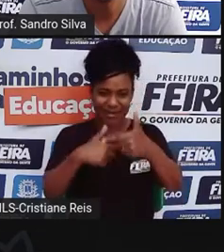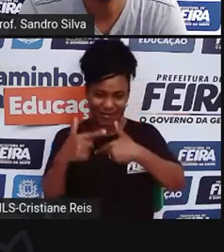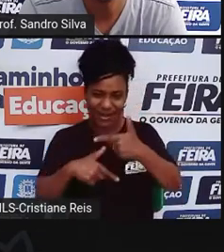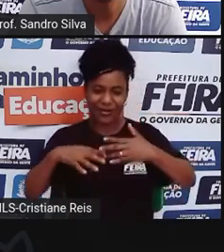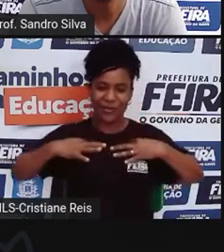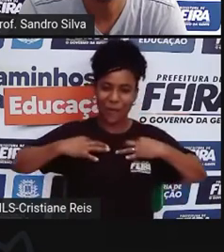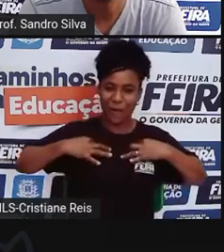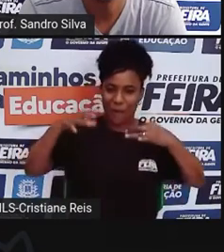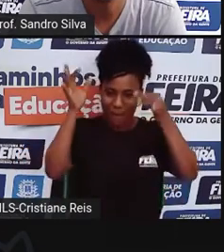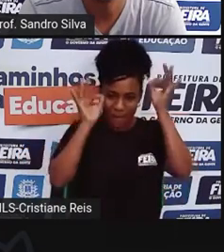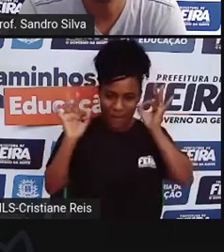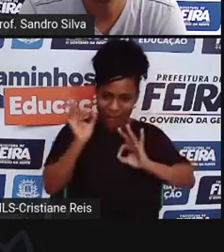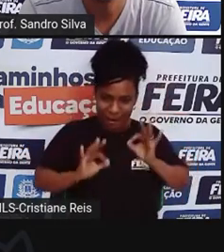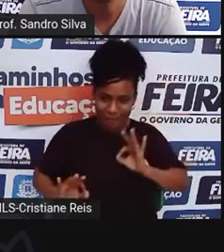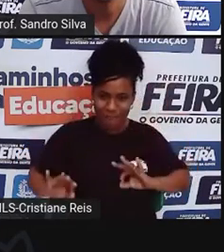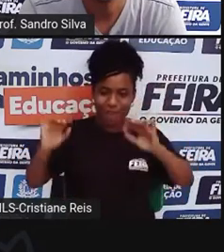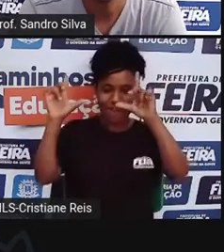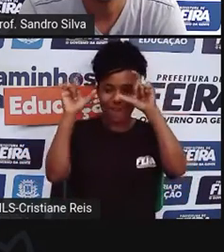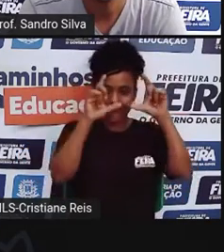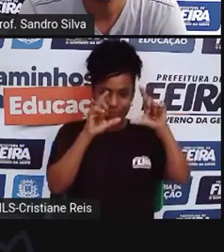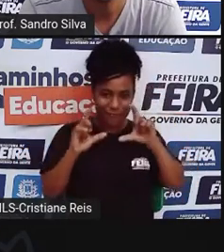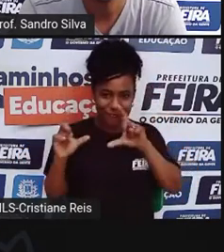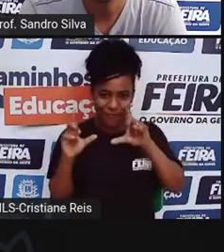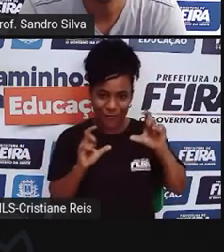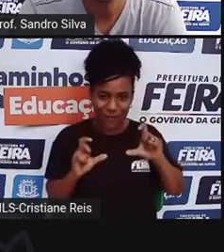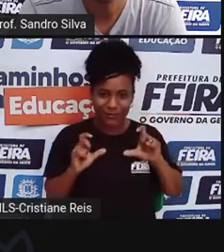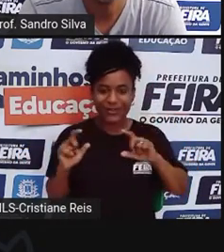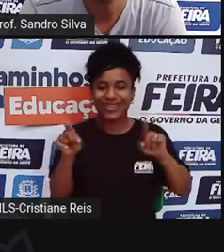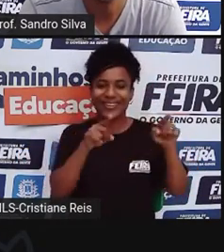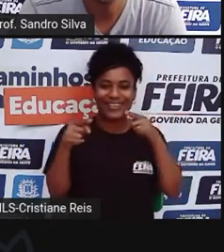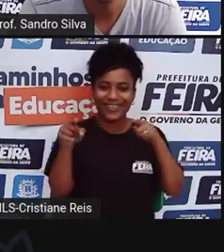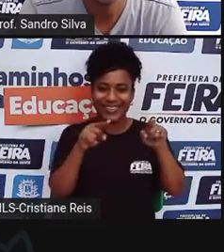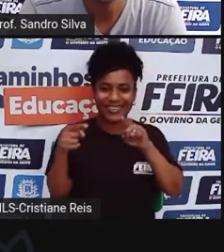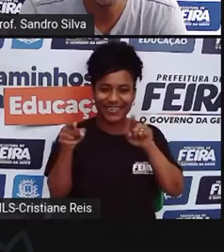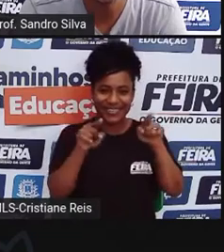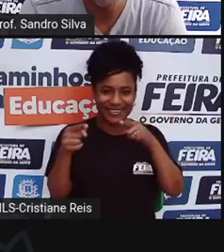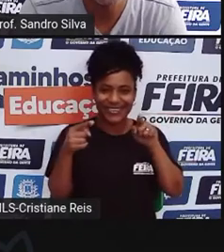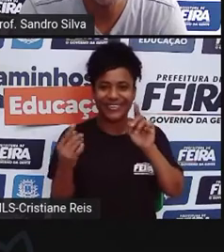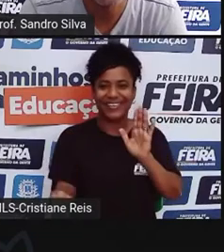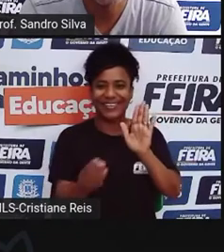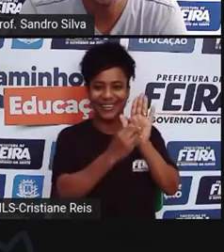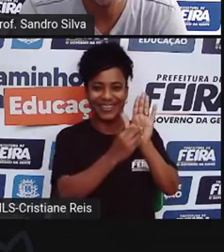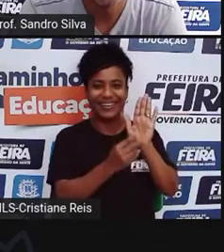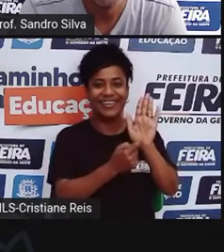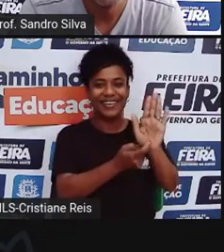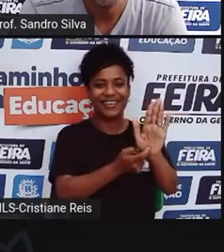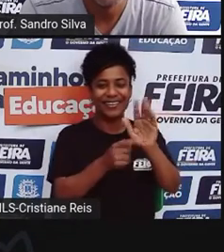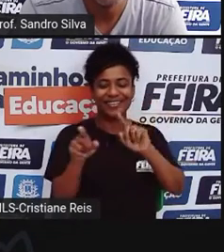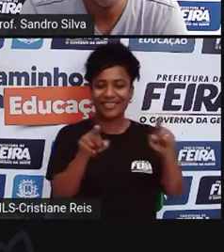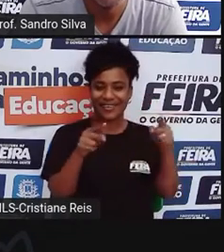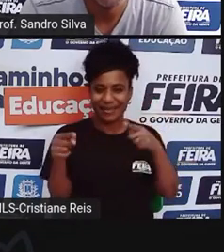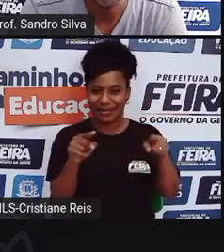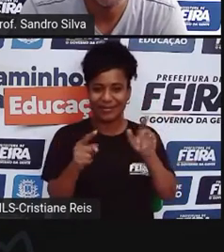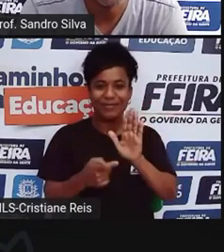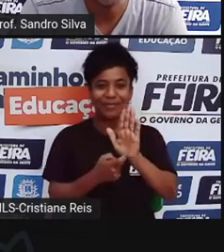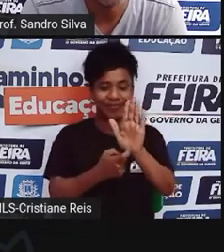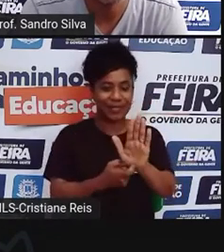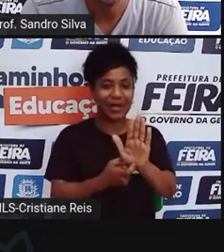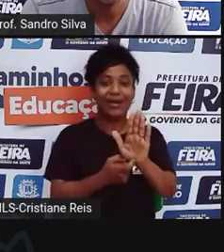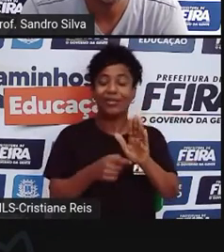fazer coreografia. E é um dos assuntos que eu mais lembro, né? Se você perguntar, eu sei